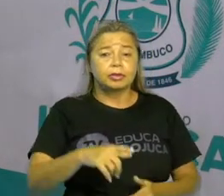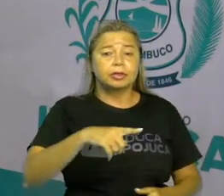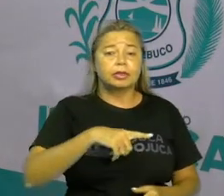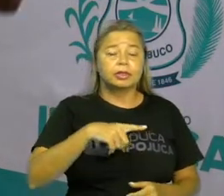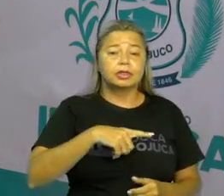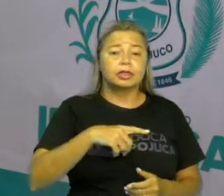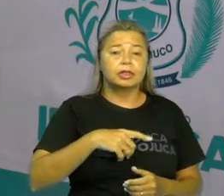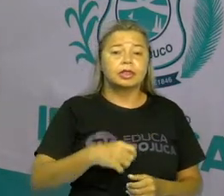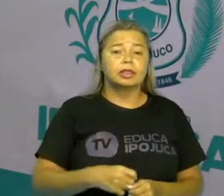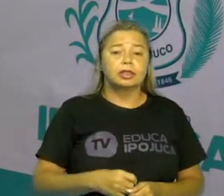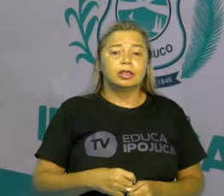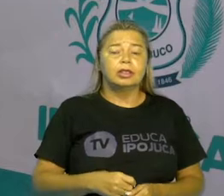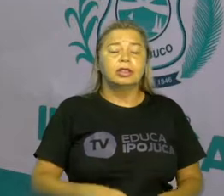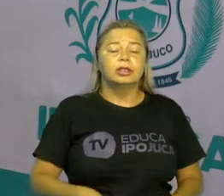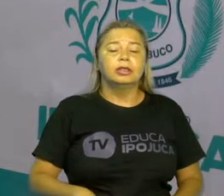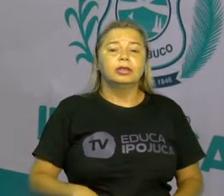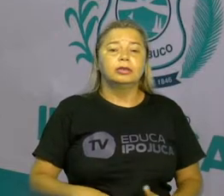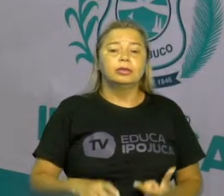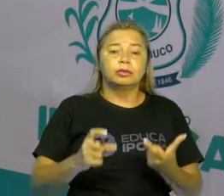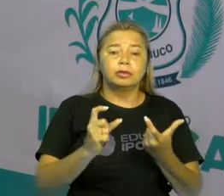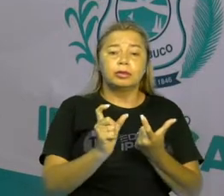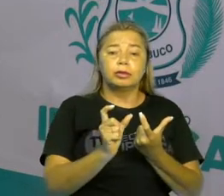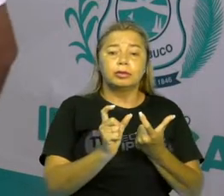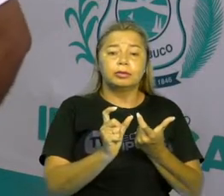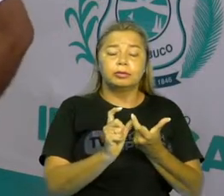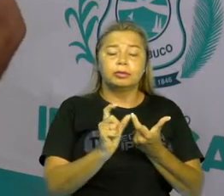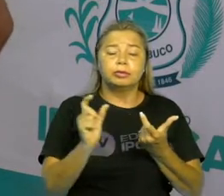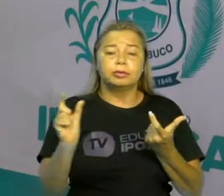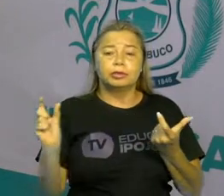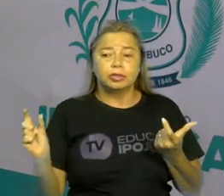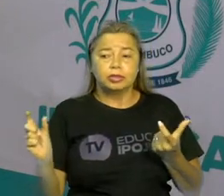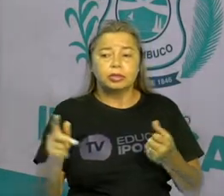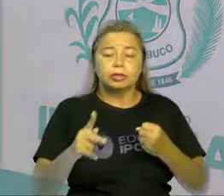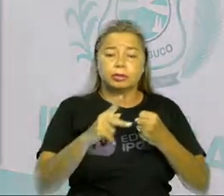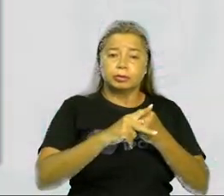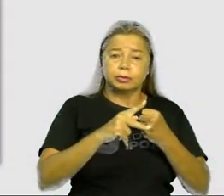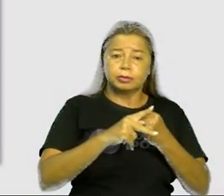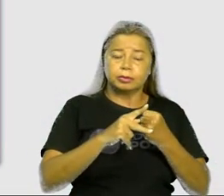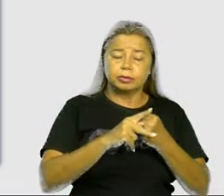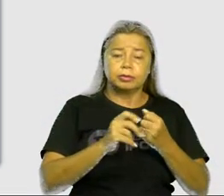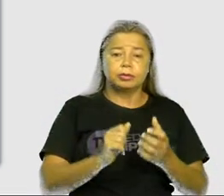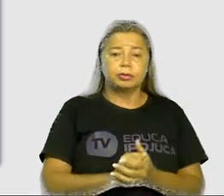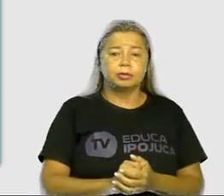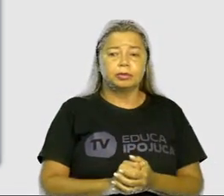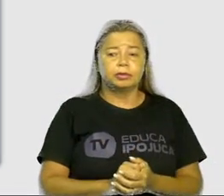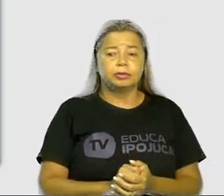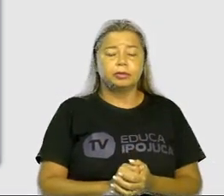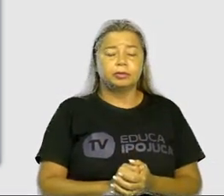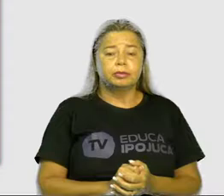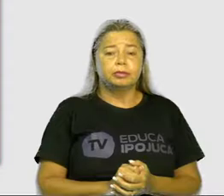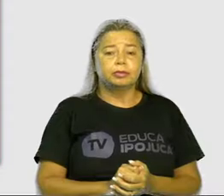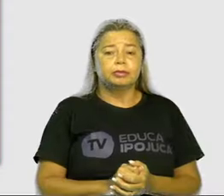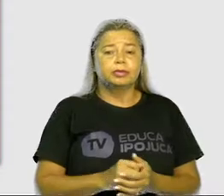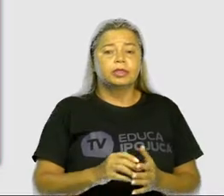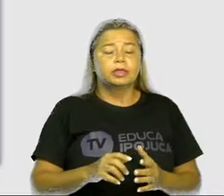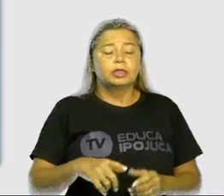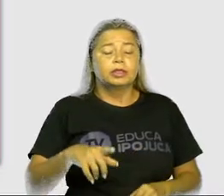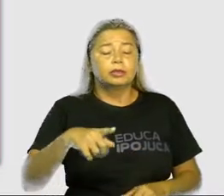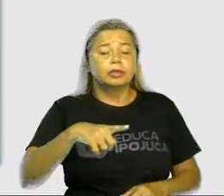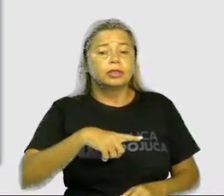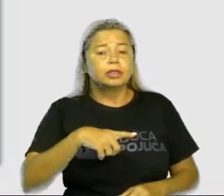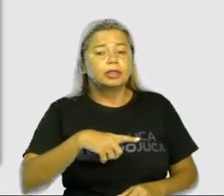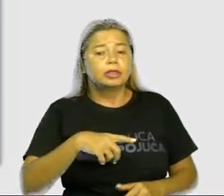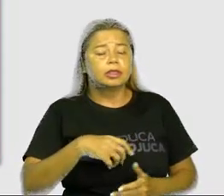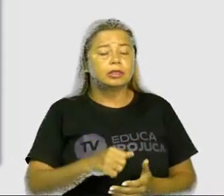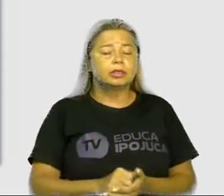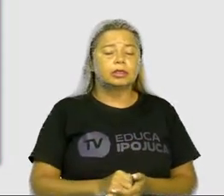um object pronouns equivalente. Então, nós temos aqui, ó, para o I, nós temos o me, para